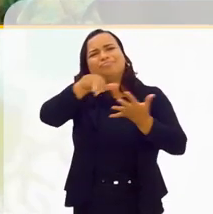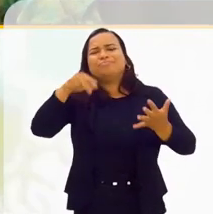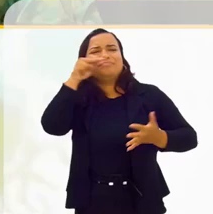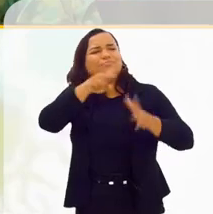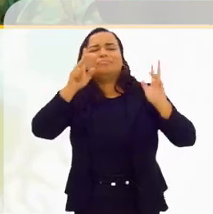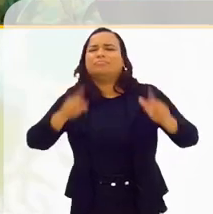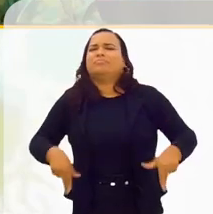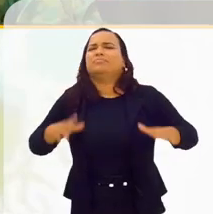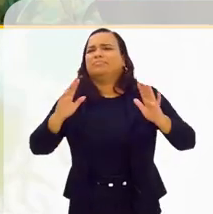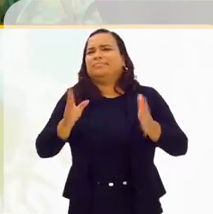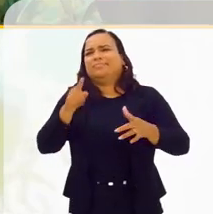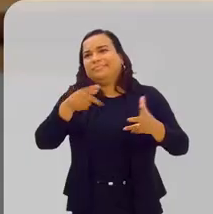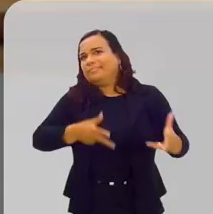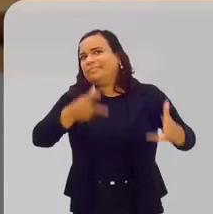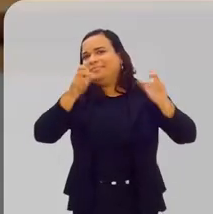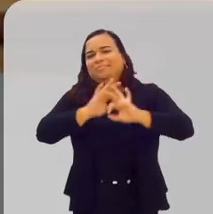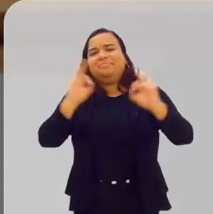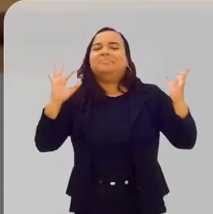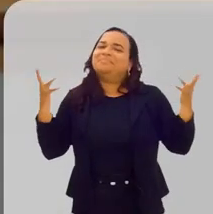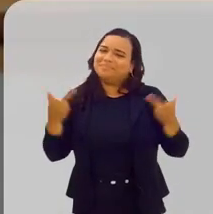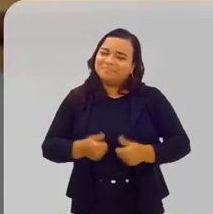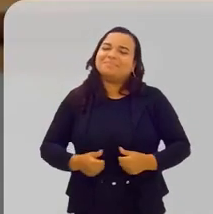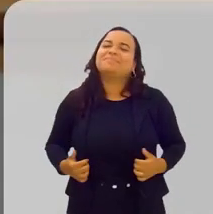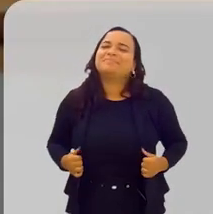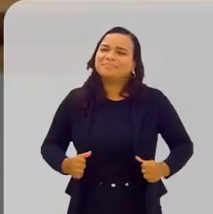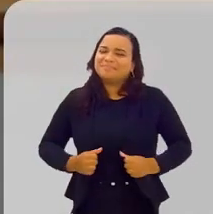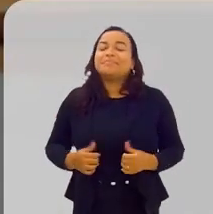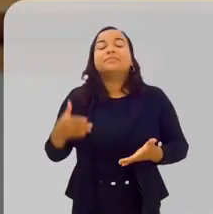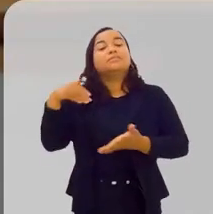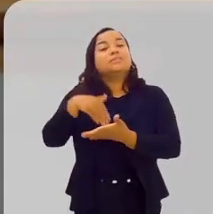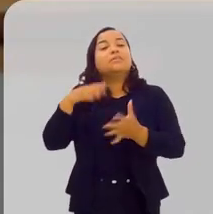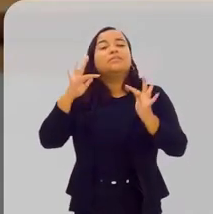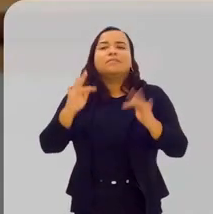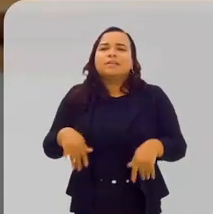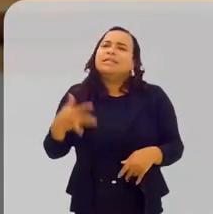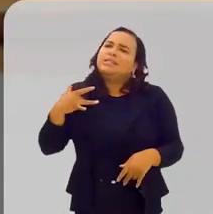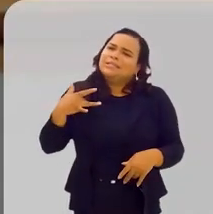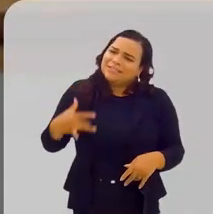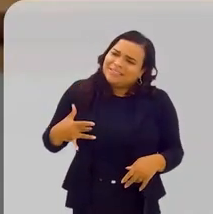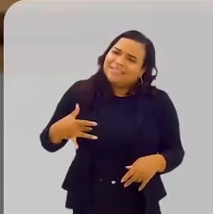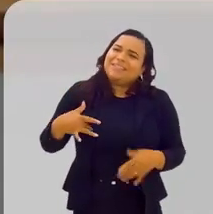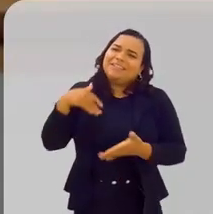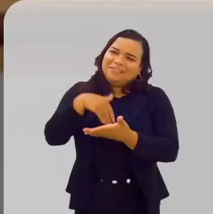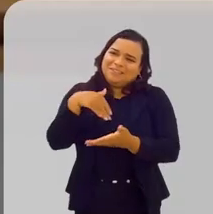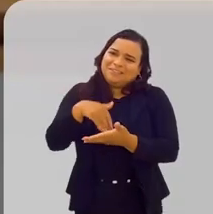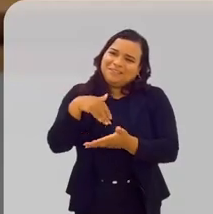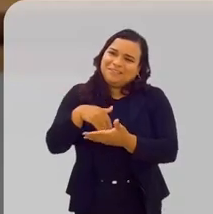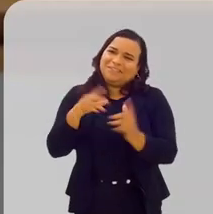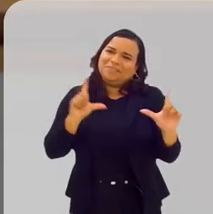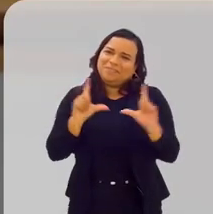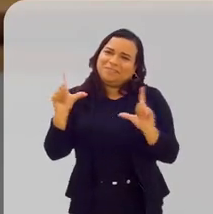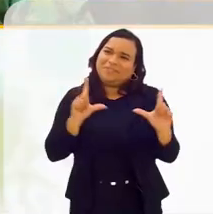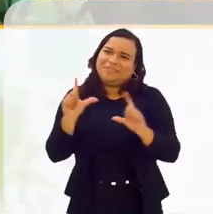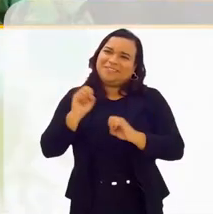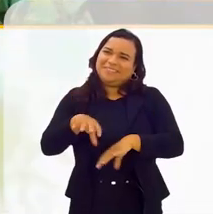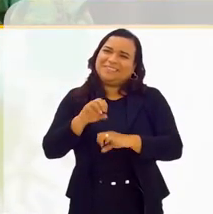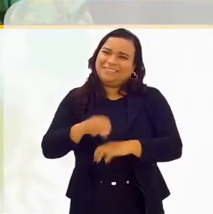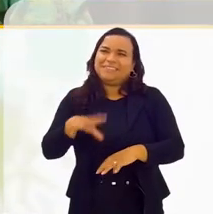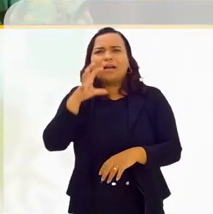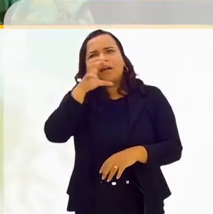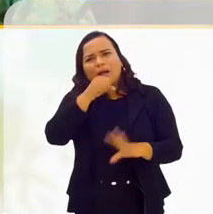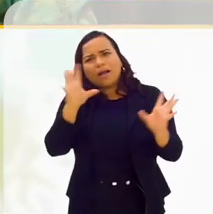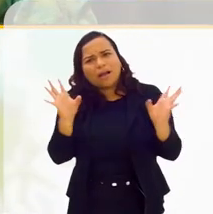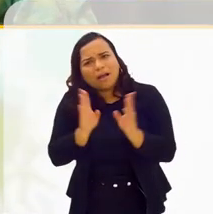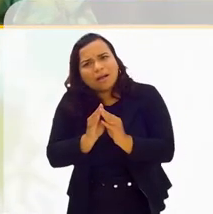acontecer então você teve uma sacação assim maravilhosa para terminar Porque infelizmente a gente está no finalzinho do nosso programa